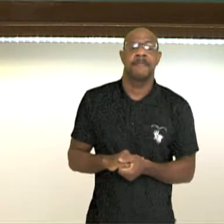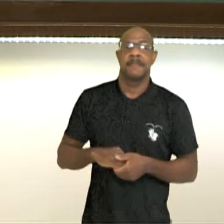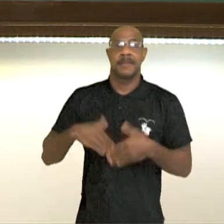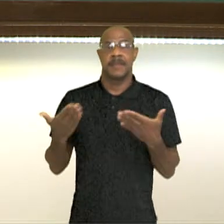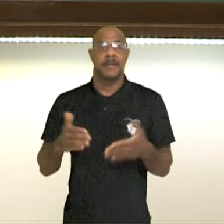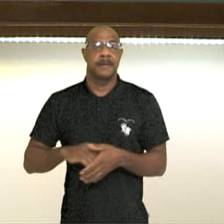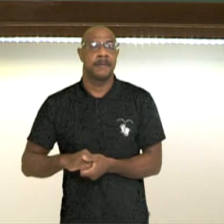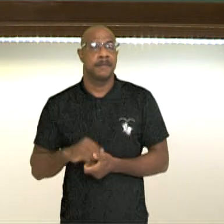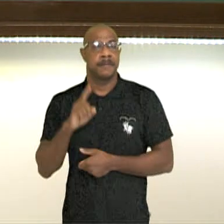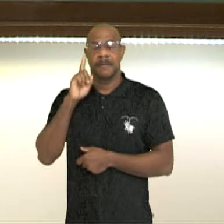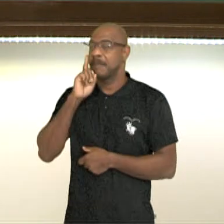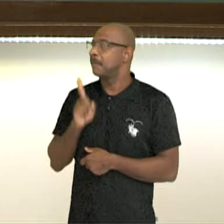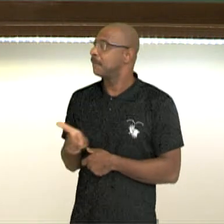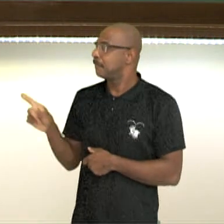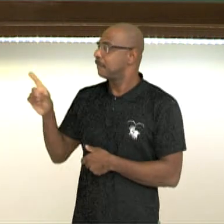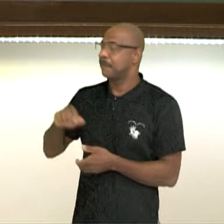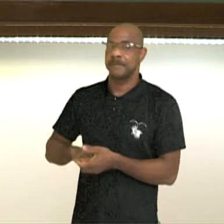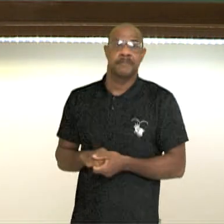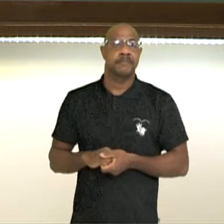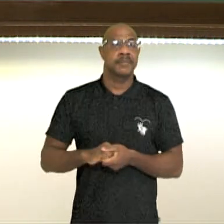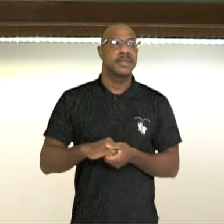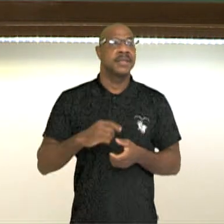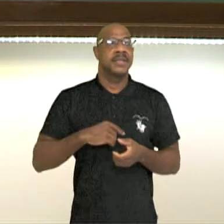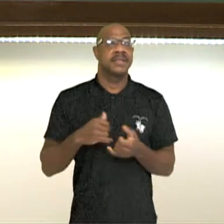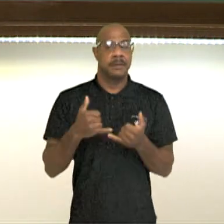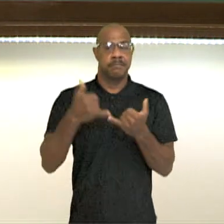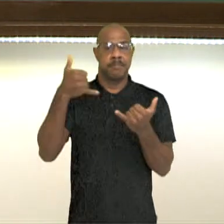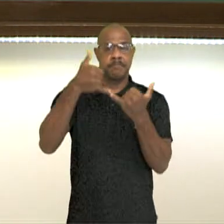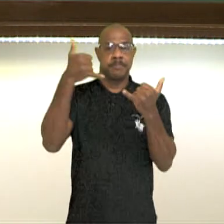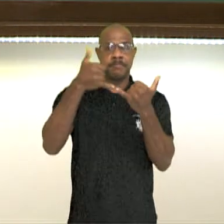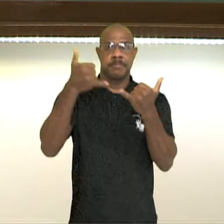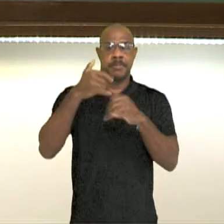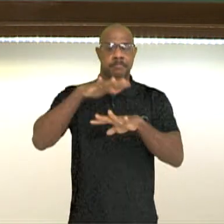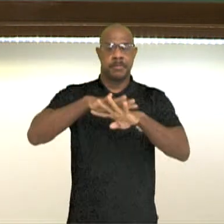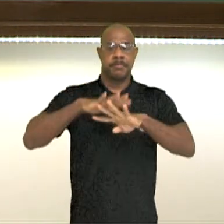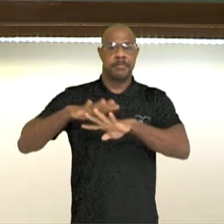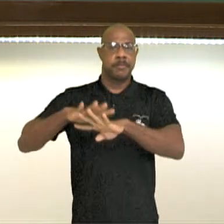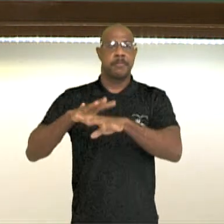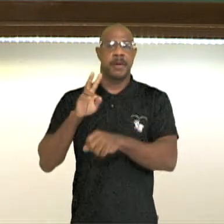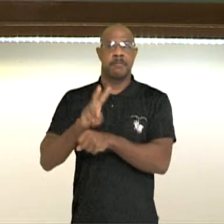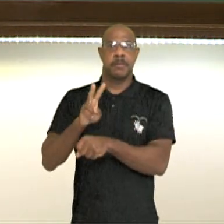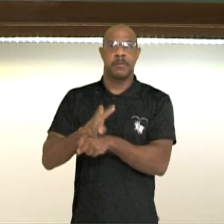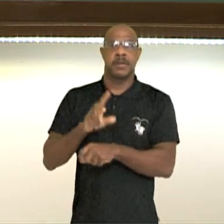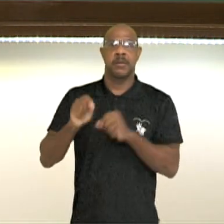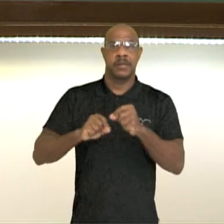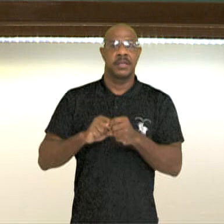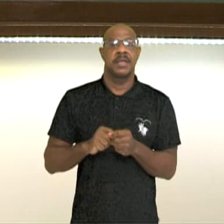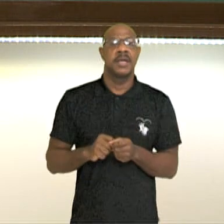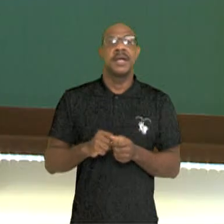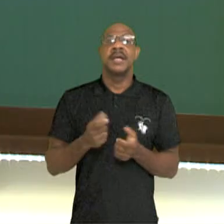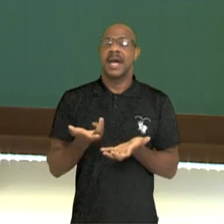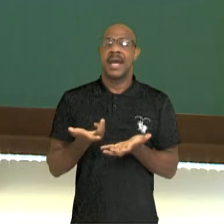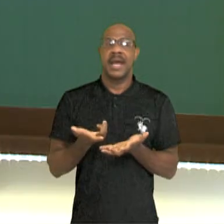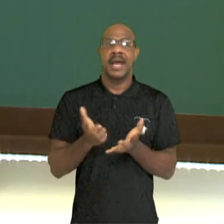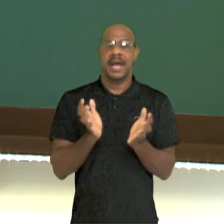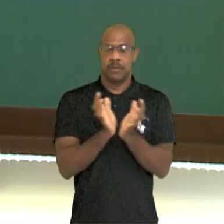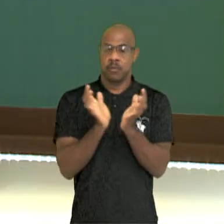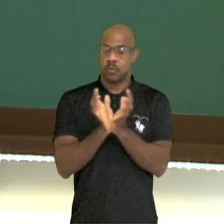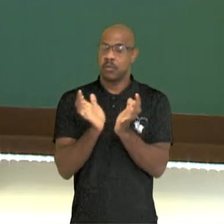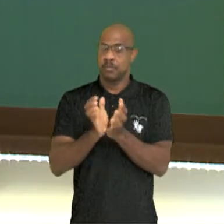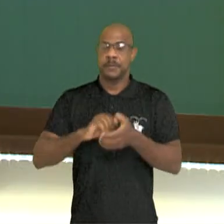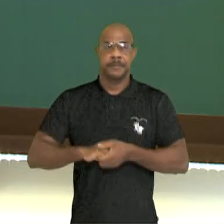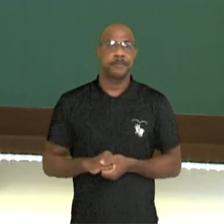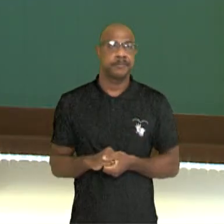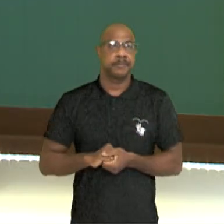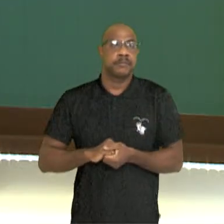tá? Então, são vasos a partir dessas fibras orgânicas para preservar essa espécie. O reino das